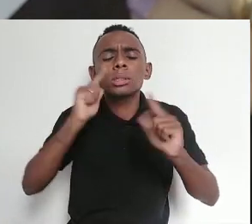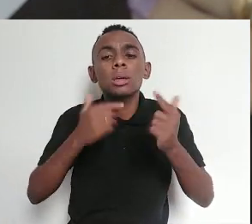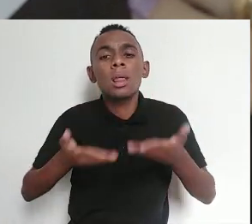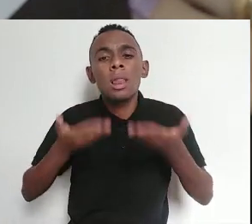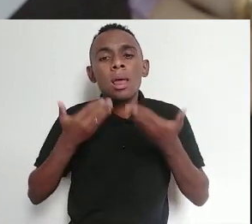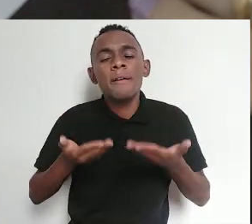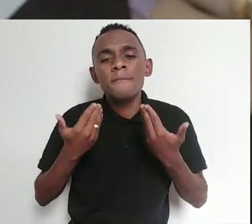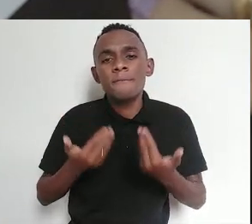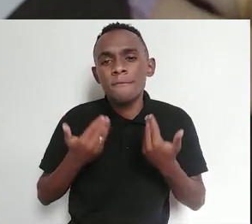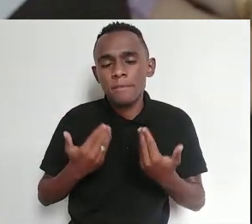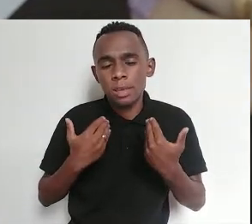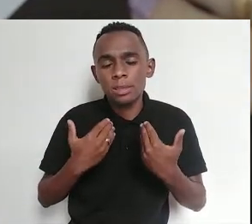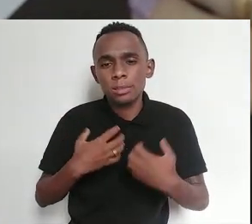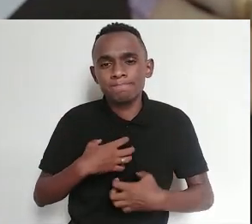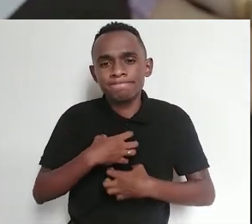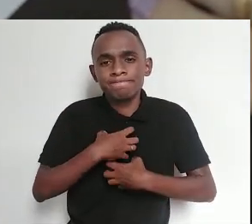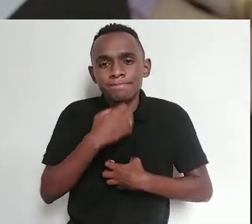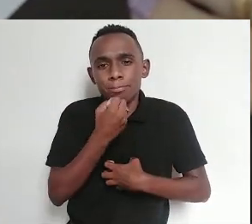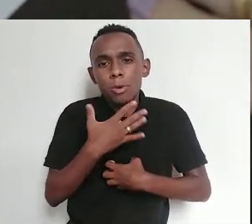equilíbrio, mais